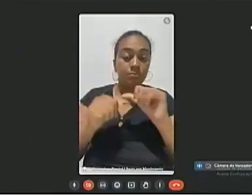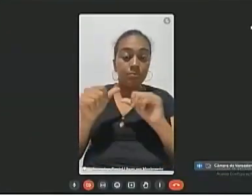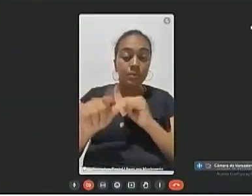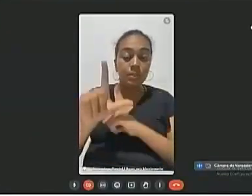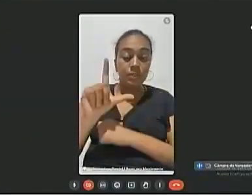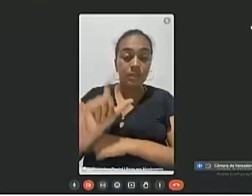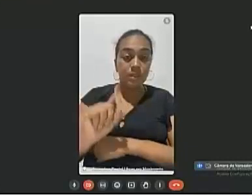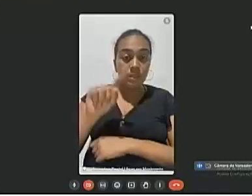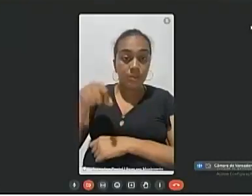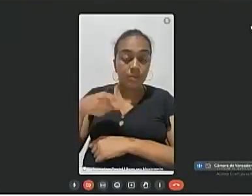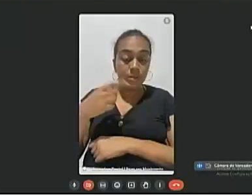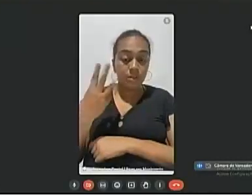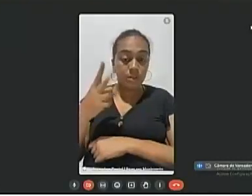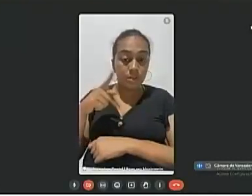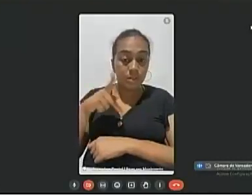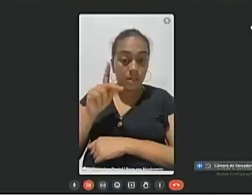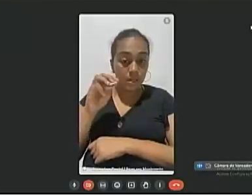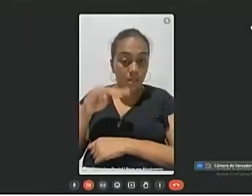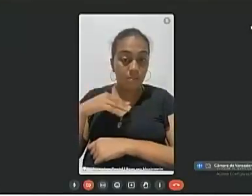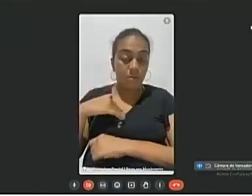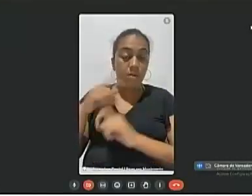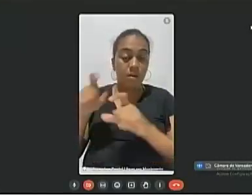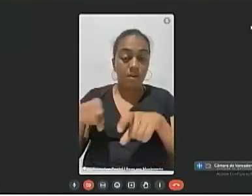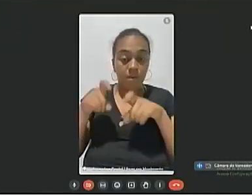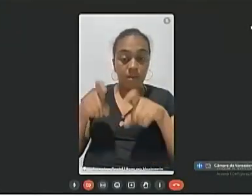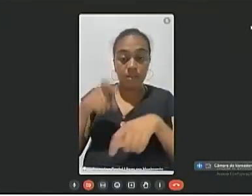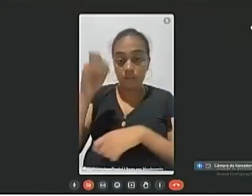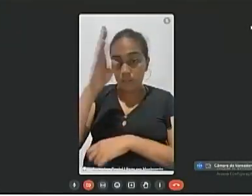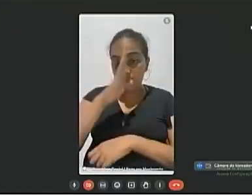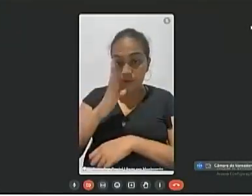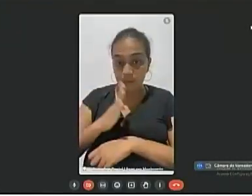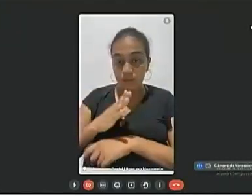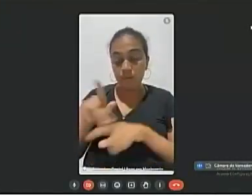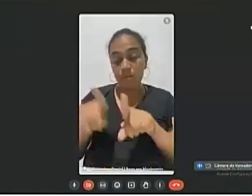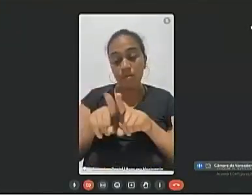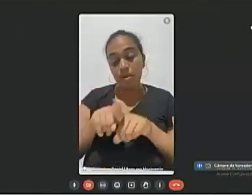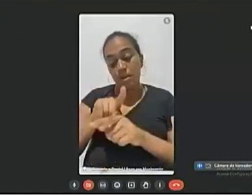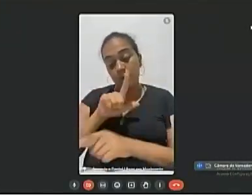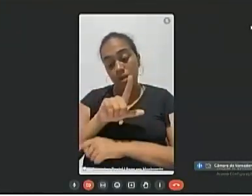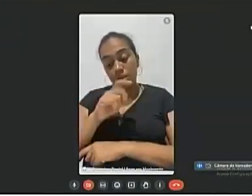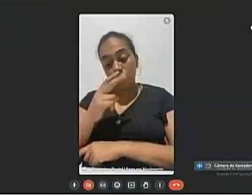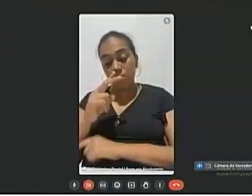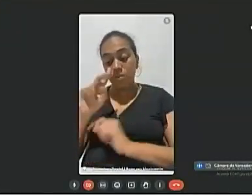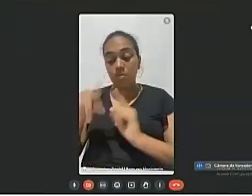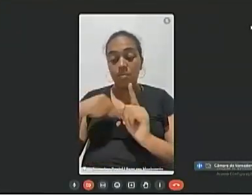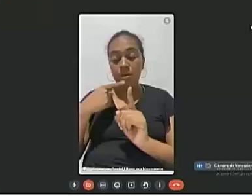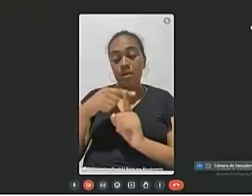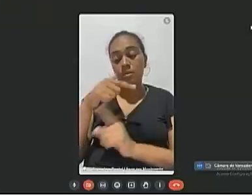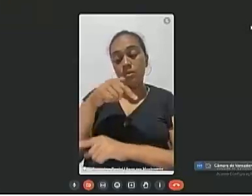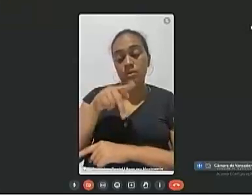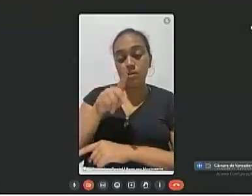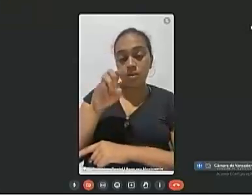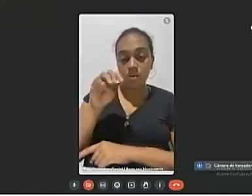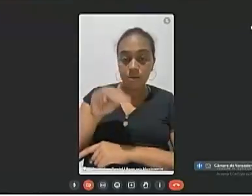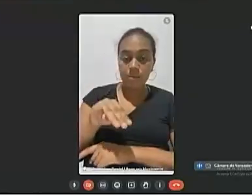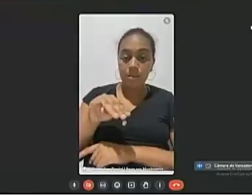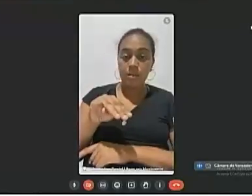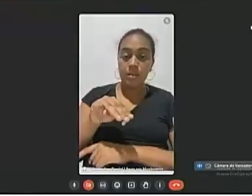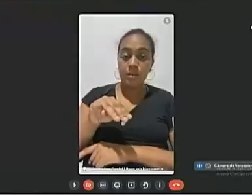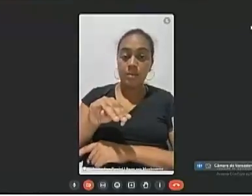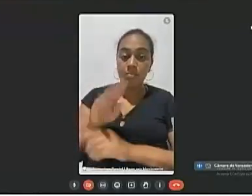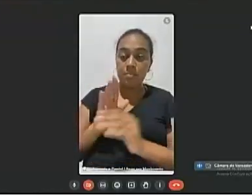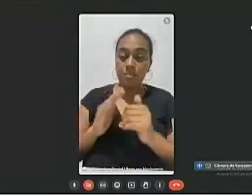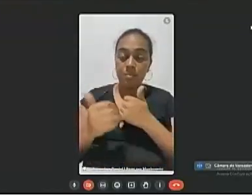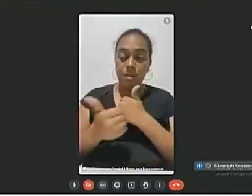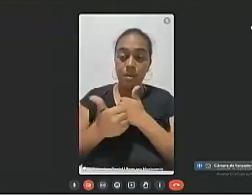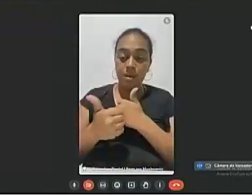10,3 quilômetros da ponta sul da Fazenda Brasil, até na seção R2, e mais 7 quilômetros ali à esquerda, da curva da Ressaca, indo